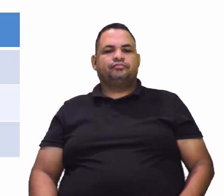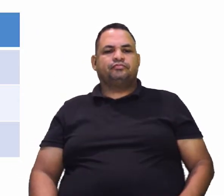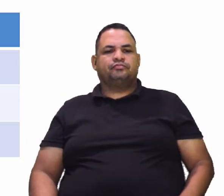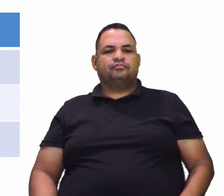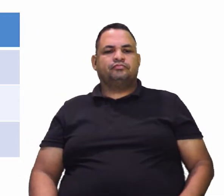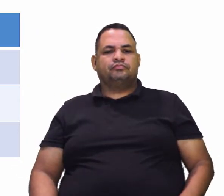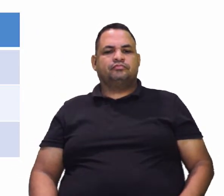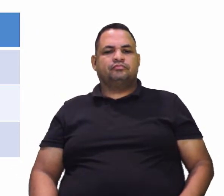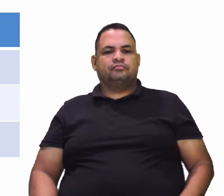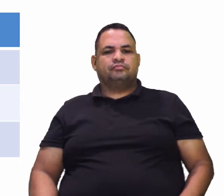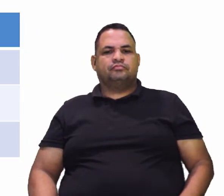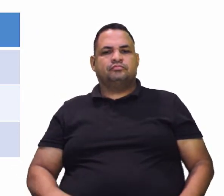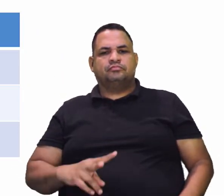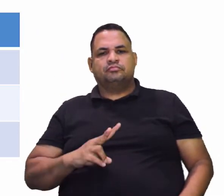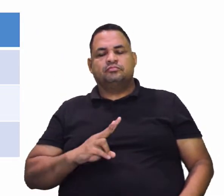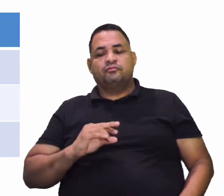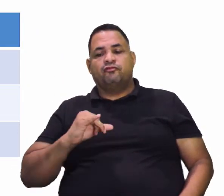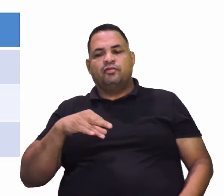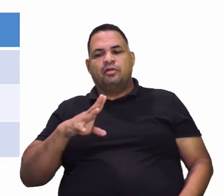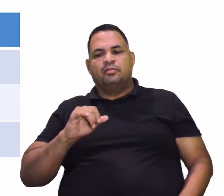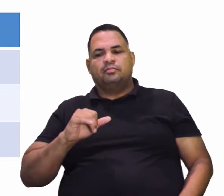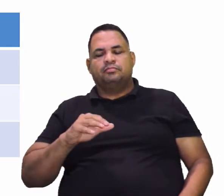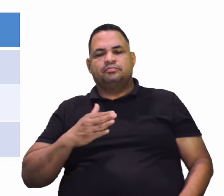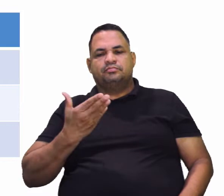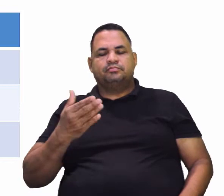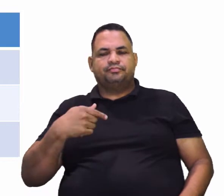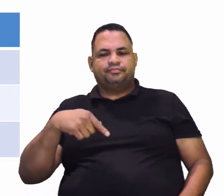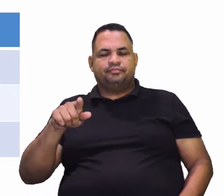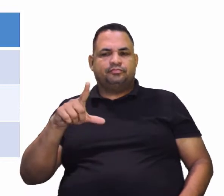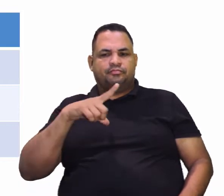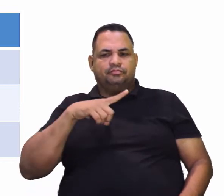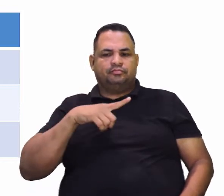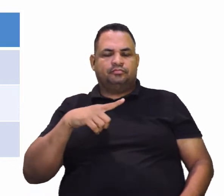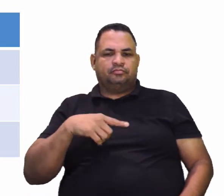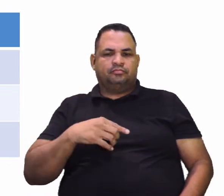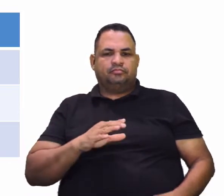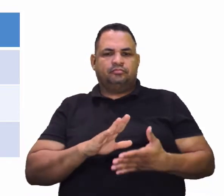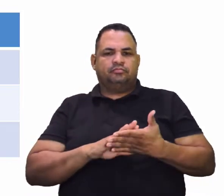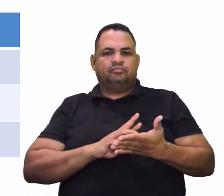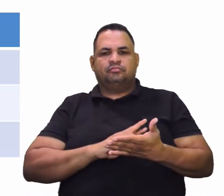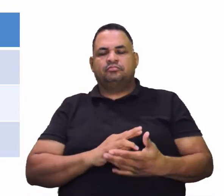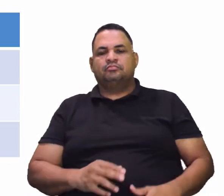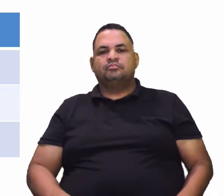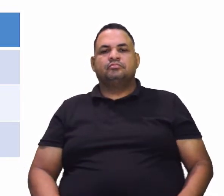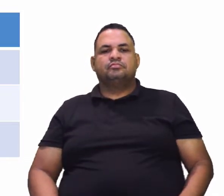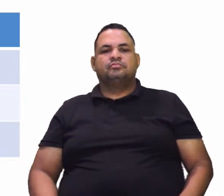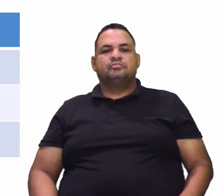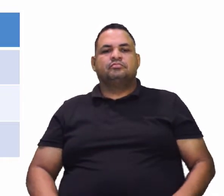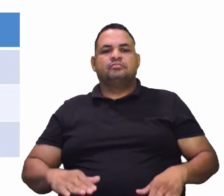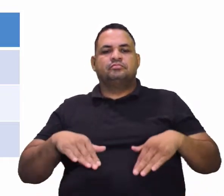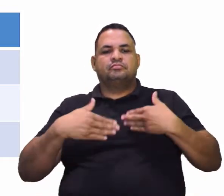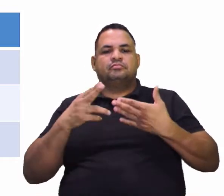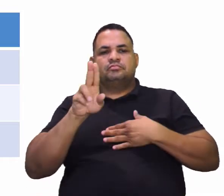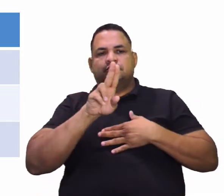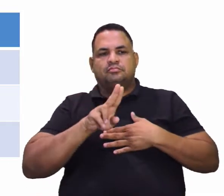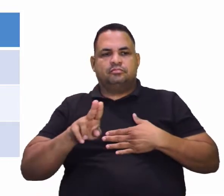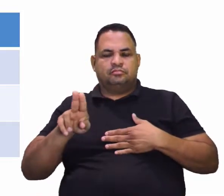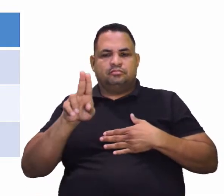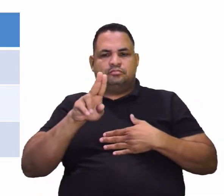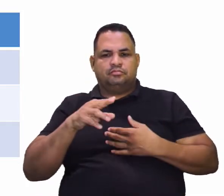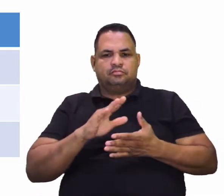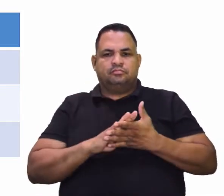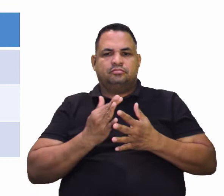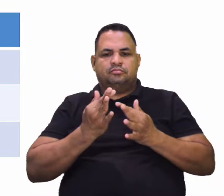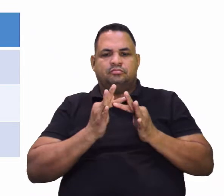esse nosso vou, vai, vamos. Certo? Porque nós temos essas variações no português. Então, quando utilizamos going to em